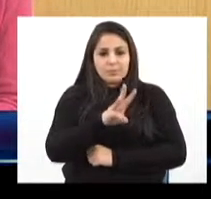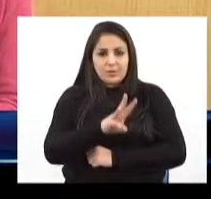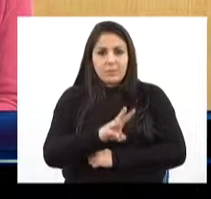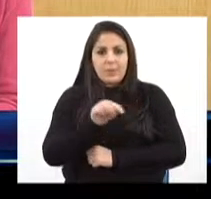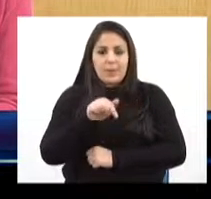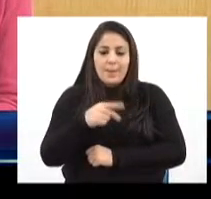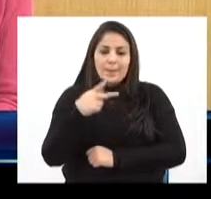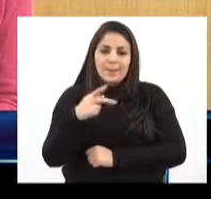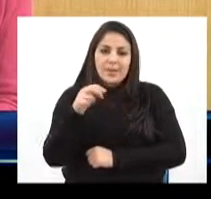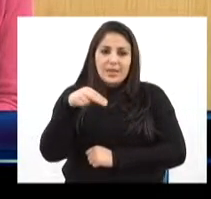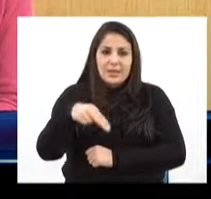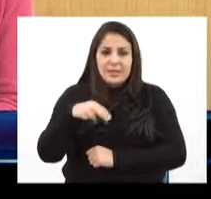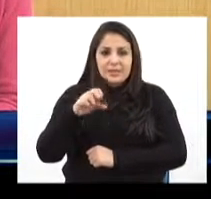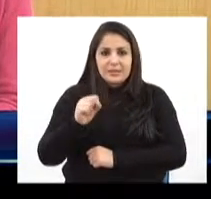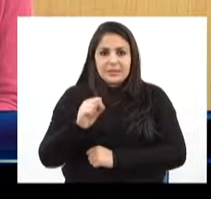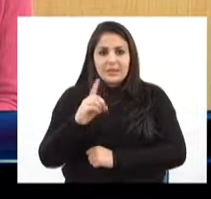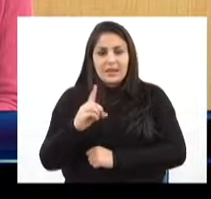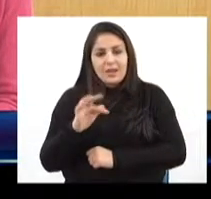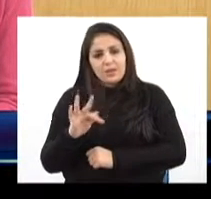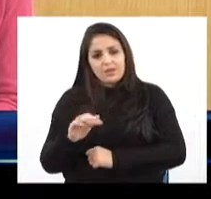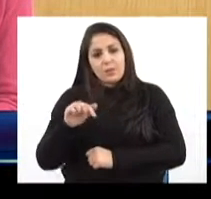o